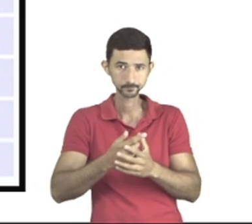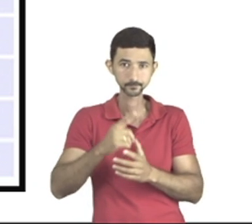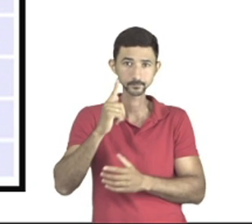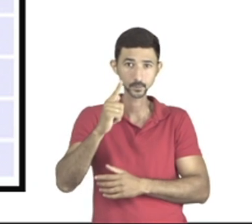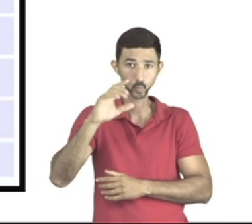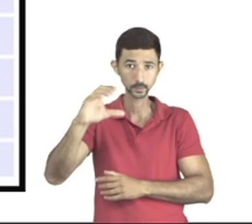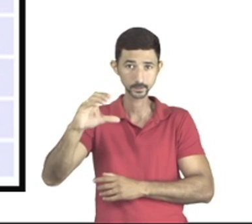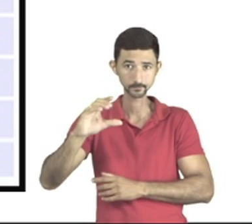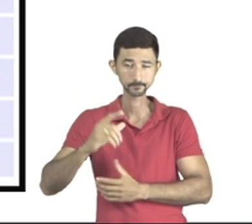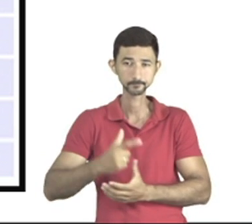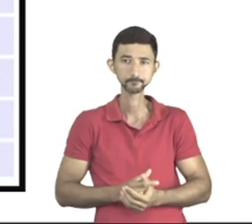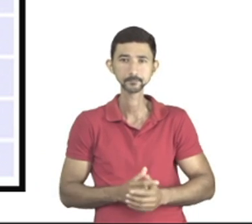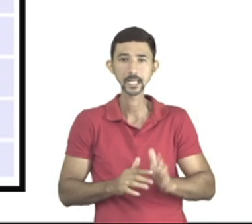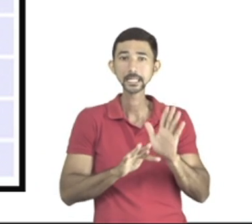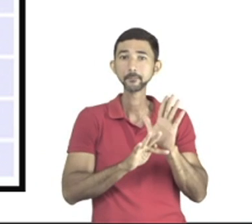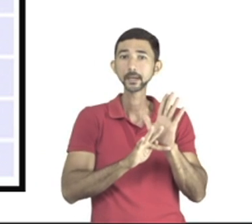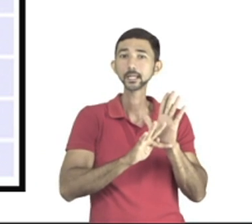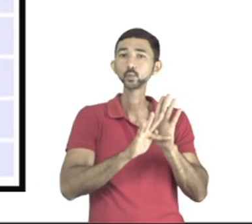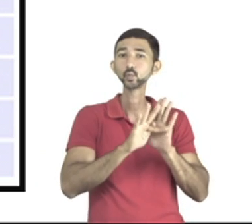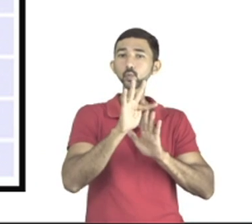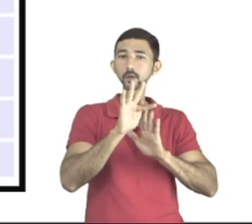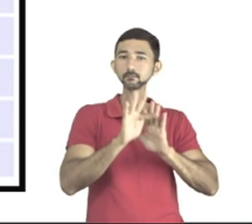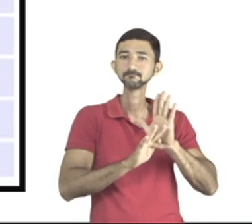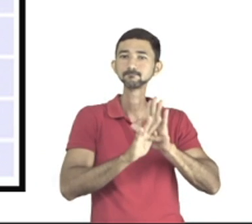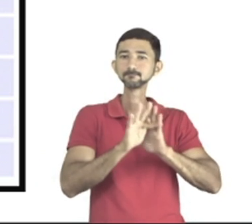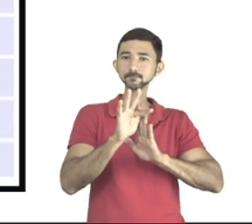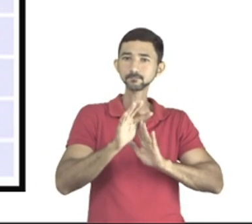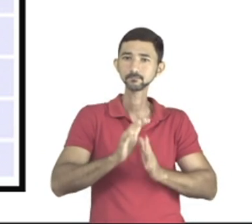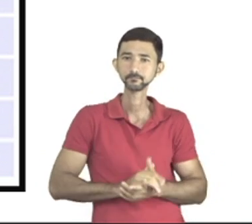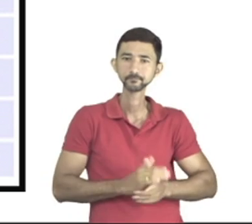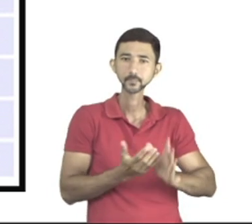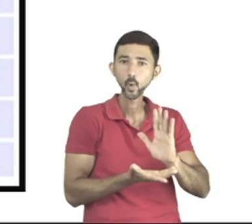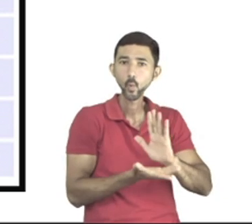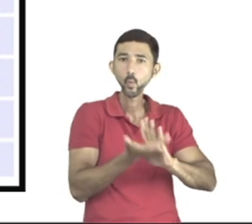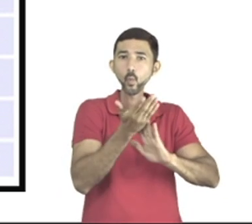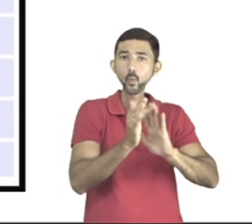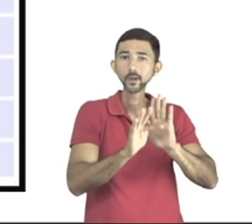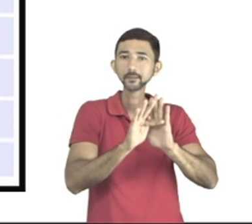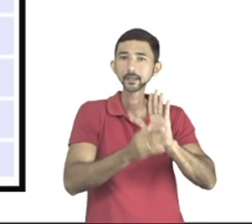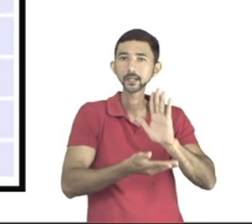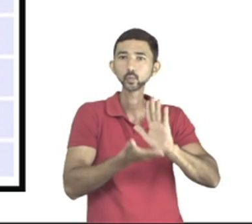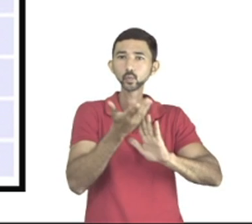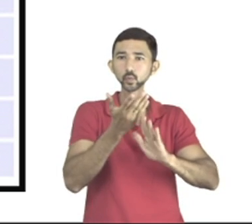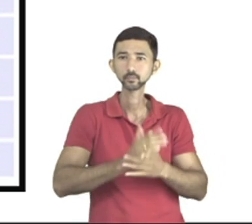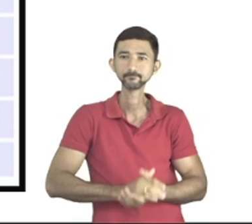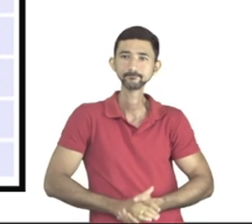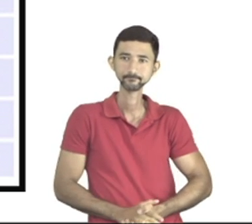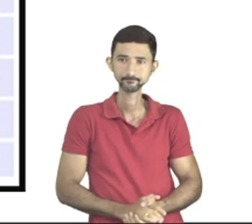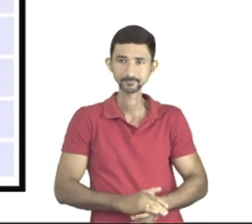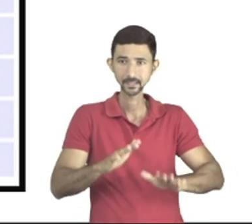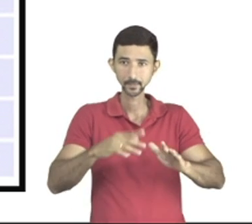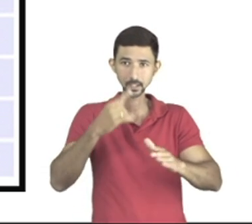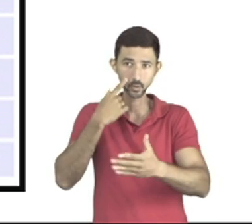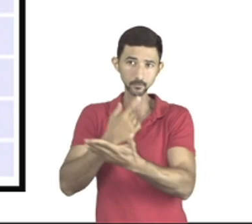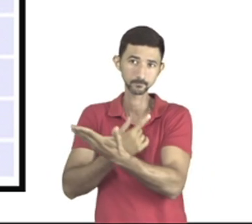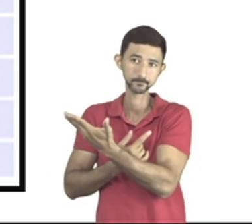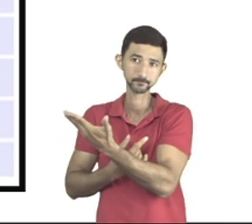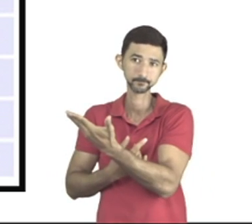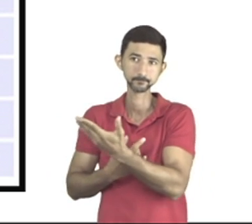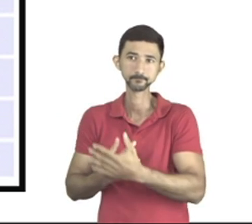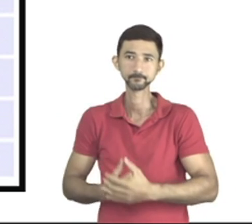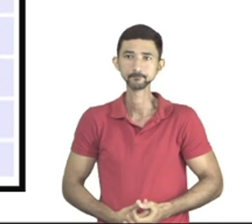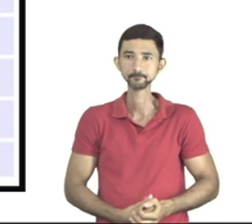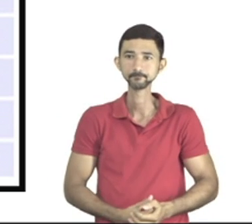grama daquela temperatura. Tá? Então, é a capacidade de elevar em 1 grau Celsius a temperatura de 1 grama de determinada substância. E aí a